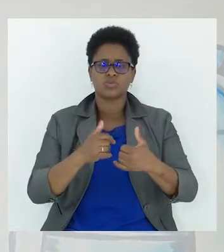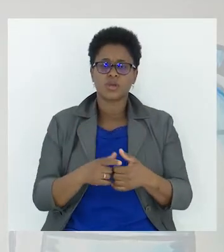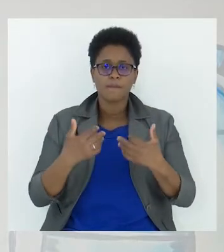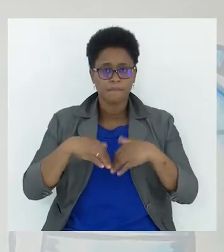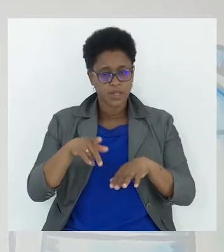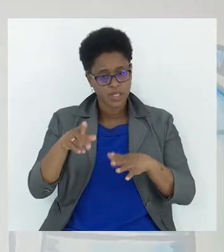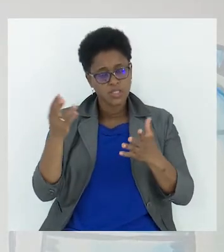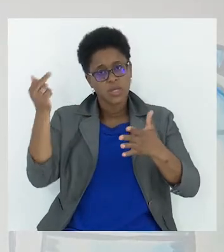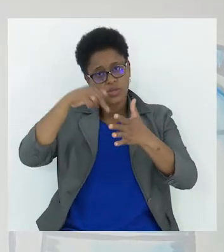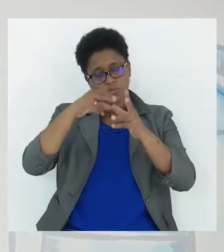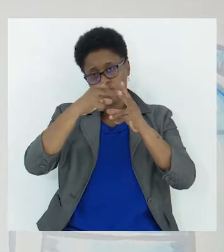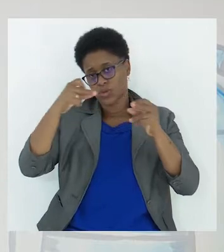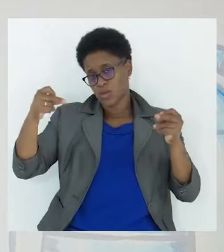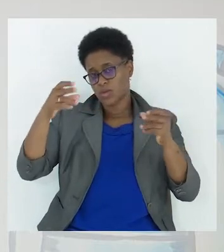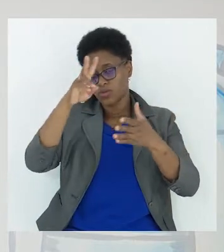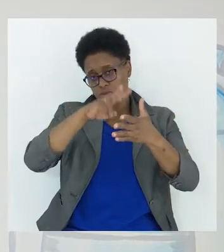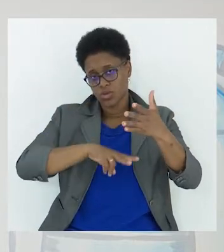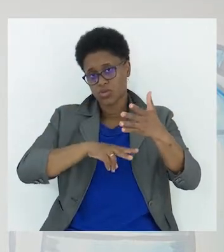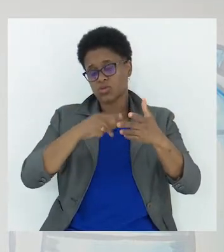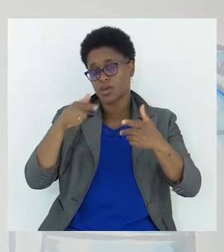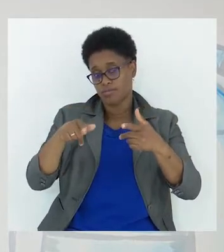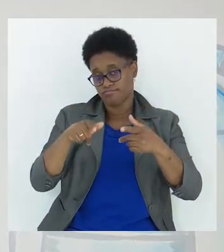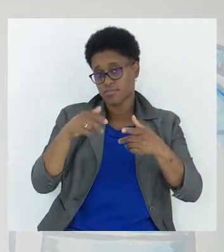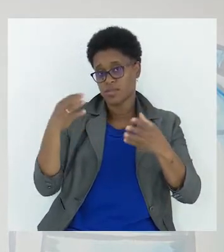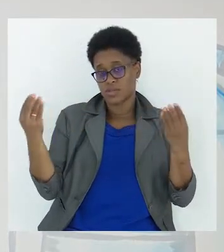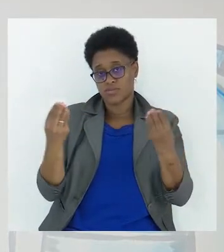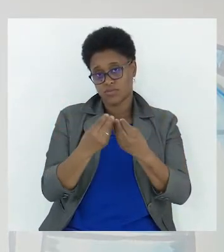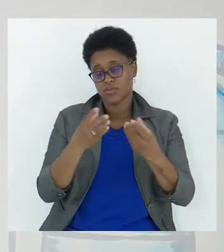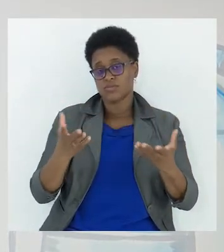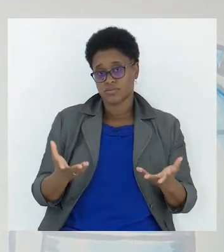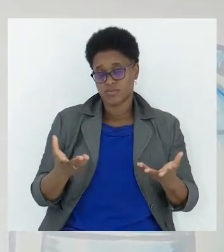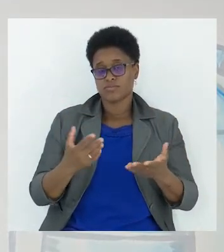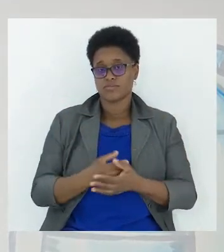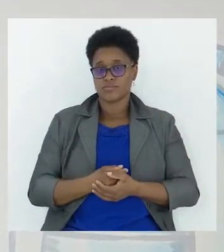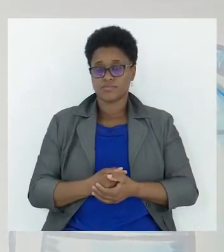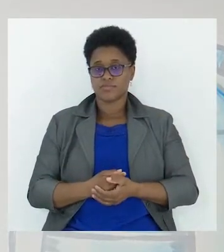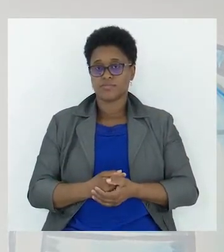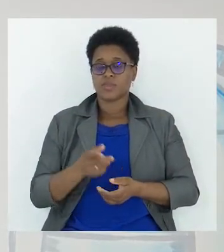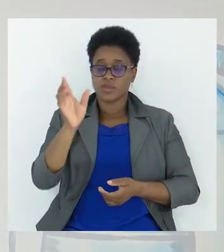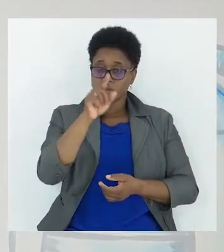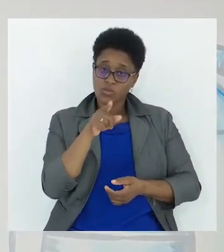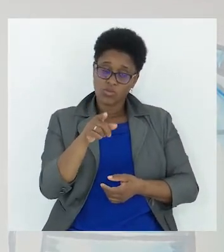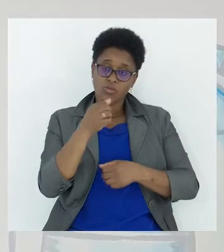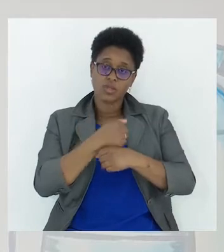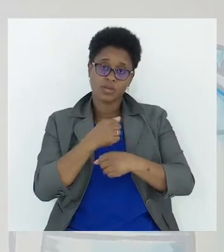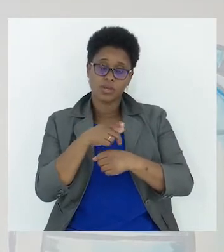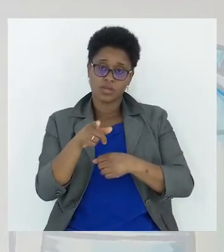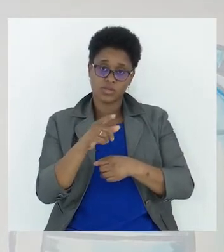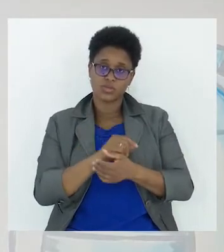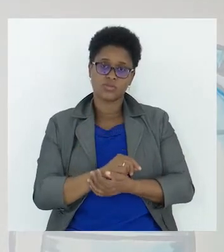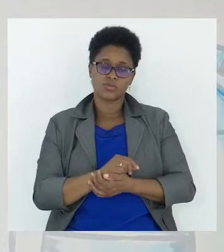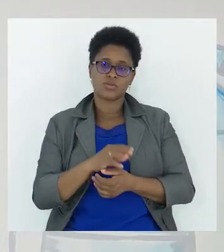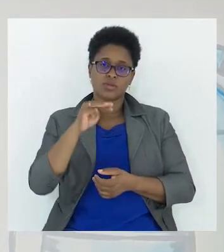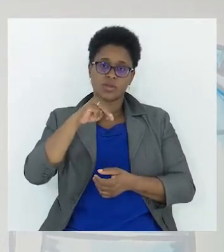está na contextualização. Então, essa linha de análise tem que ser toda a partícula, tá, ok? Então, vais trabalhar isto. E